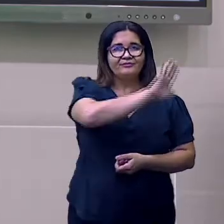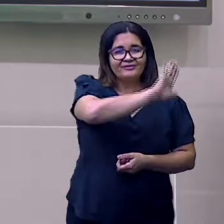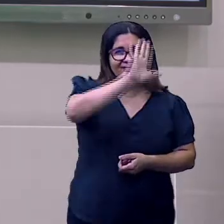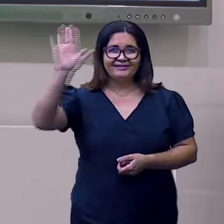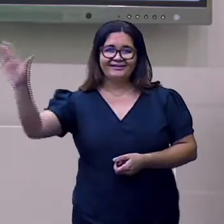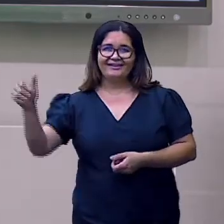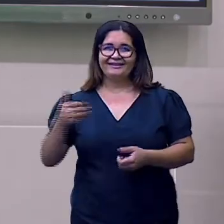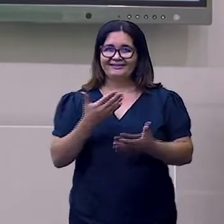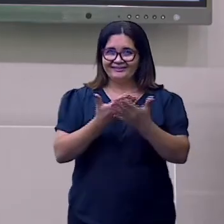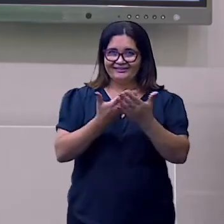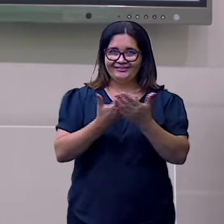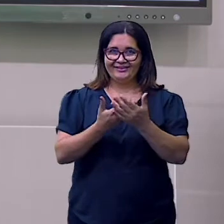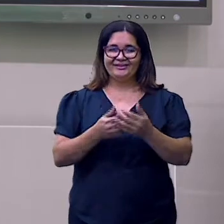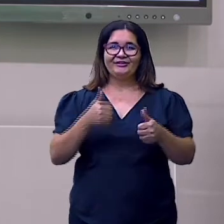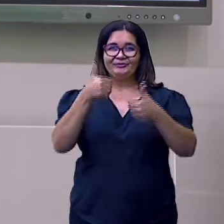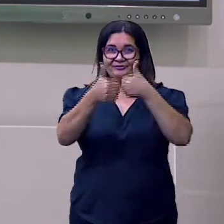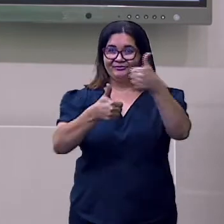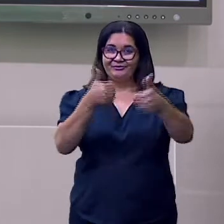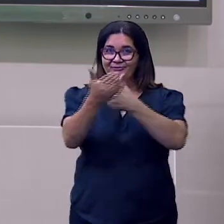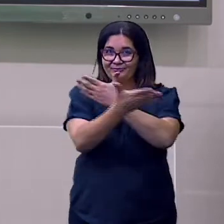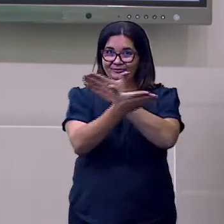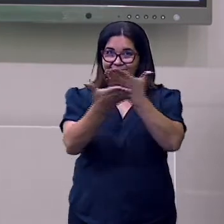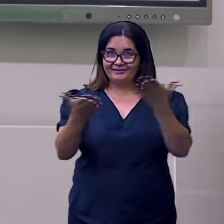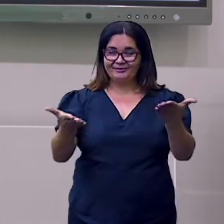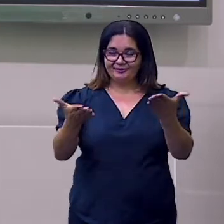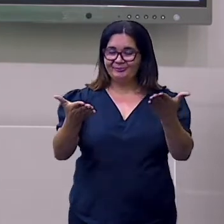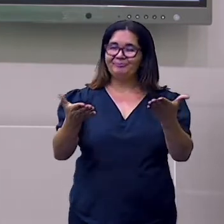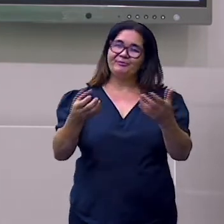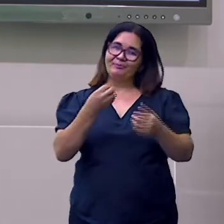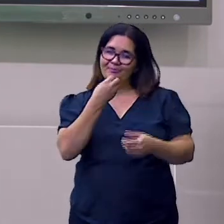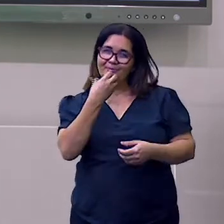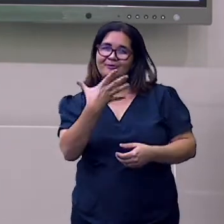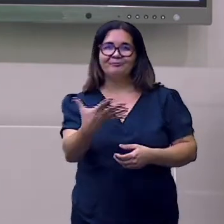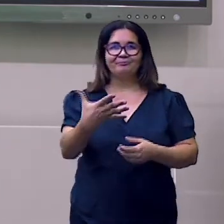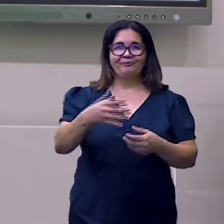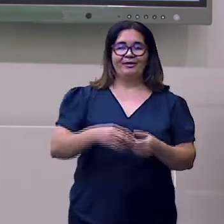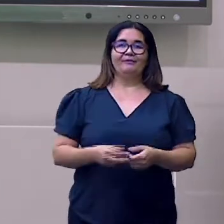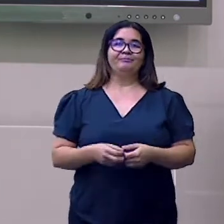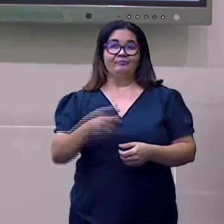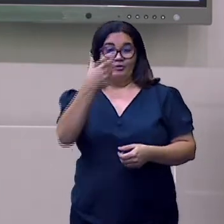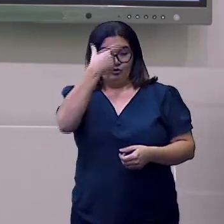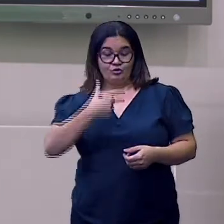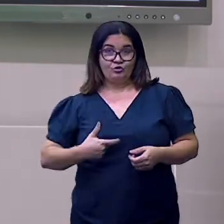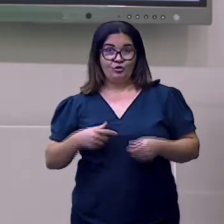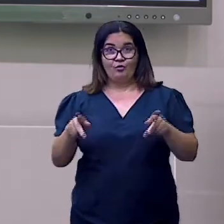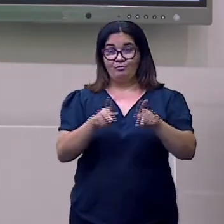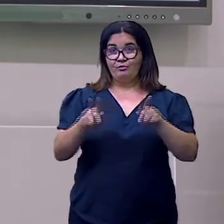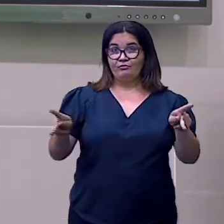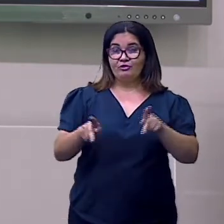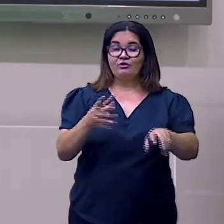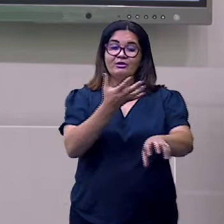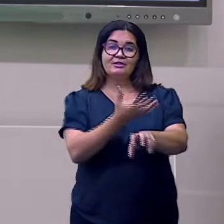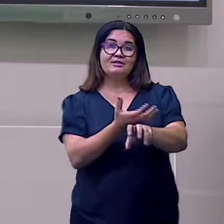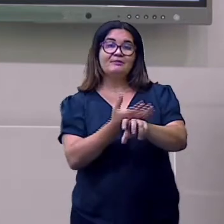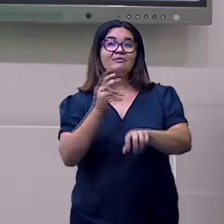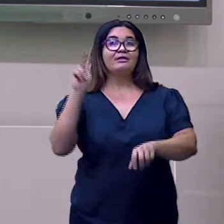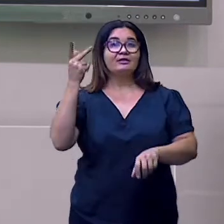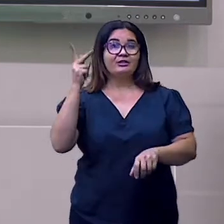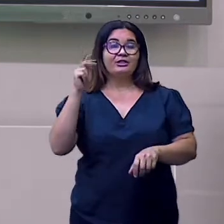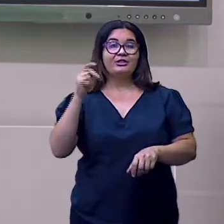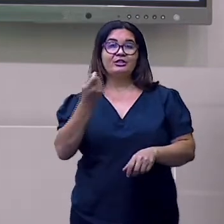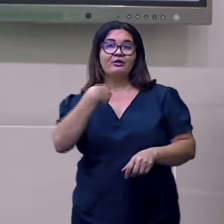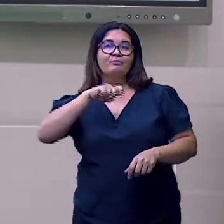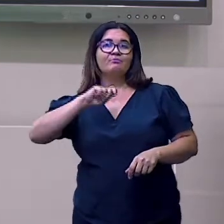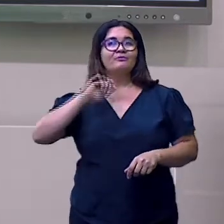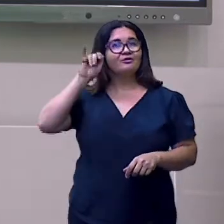Olá, estudantes! Tudo bem com vocês? Espero que sim! Me chamo Jaqueline e sou professora de História da Educação